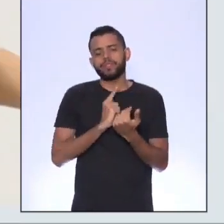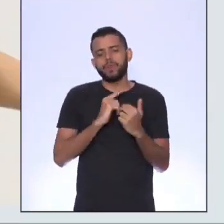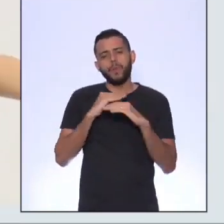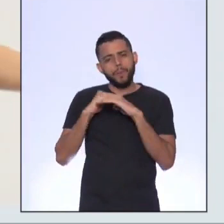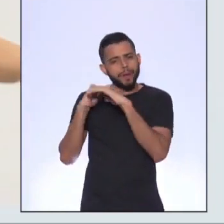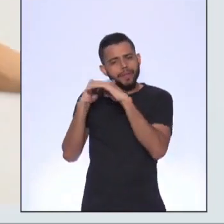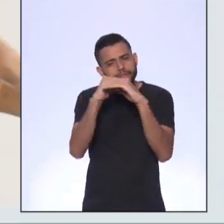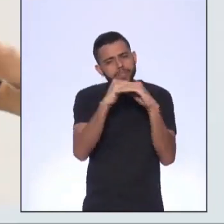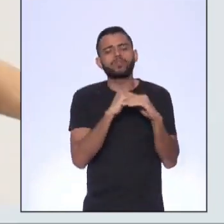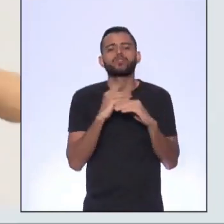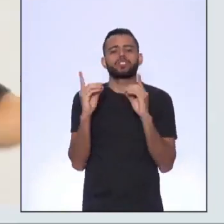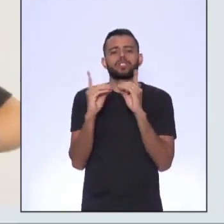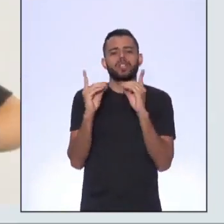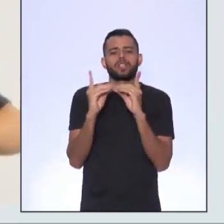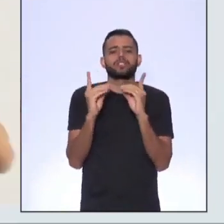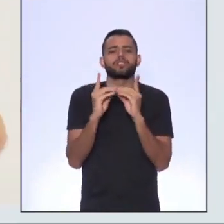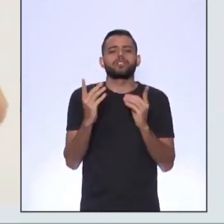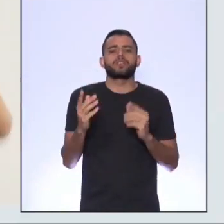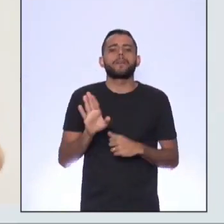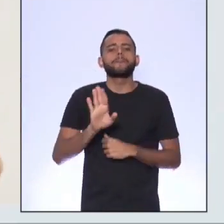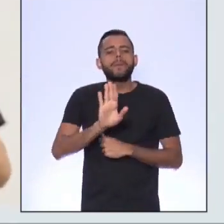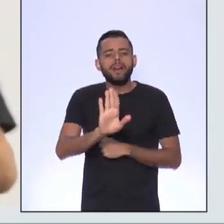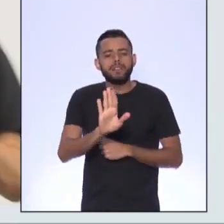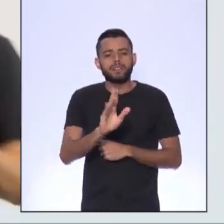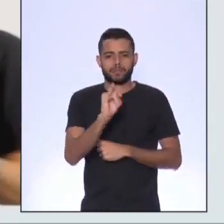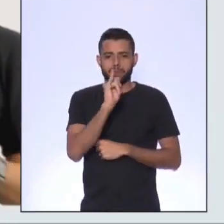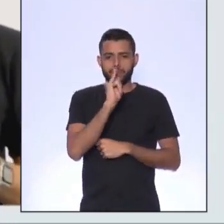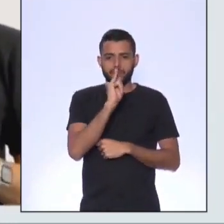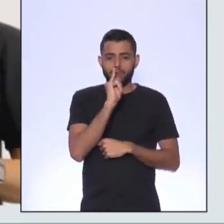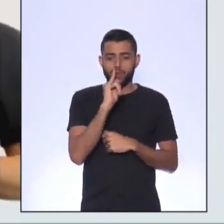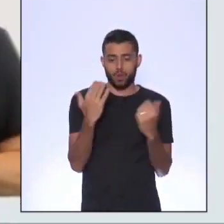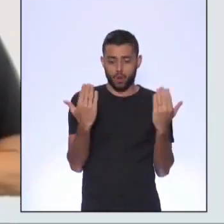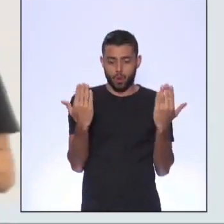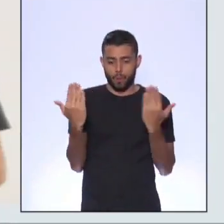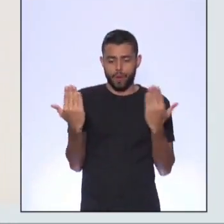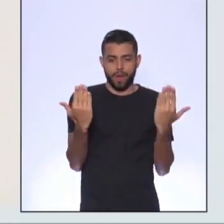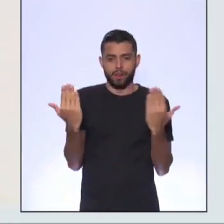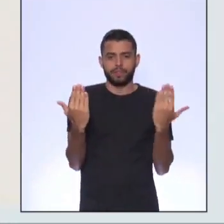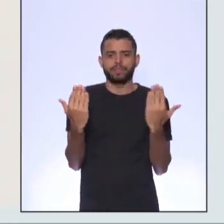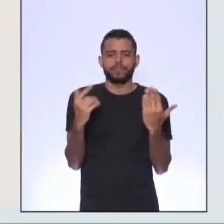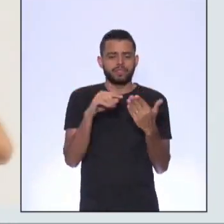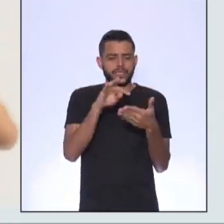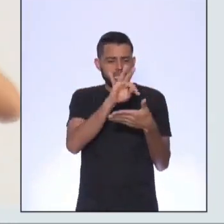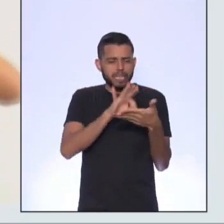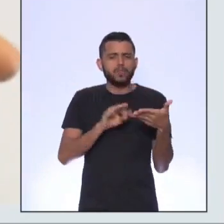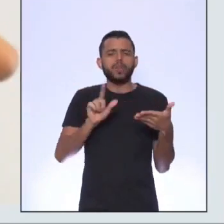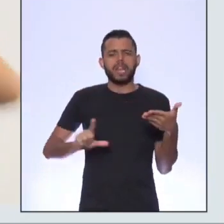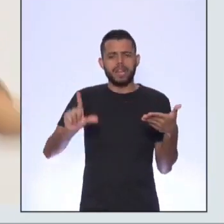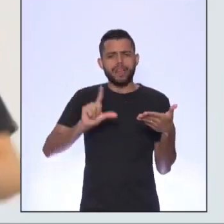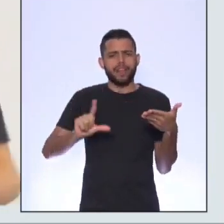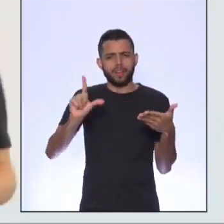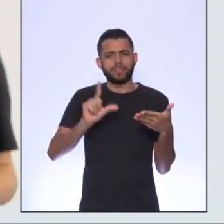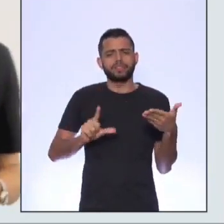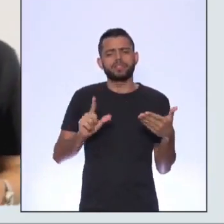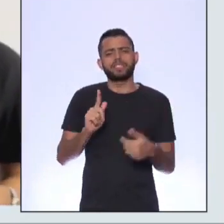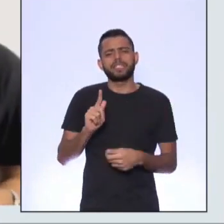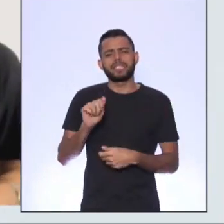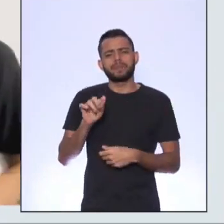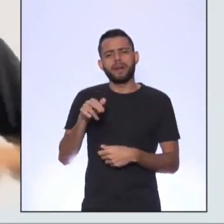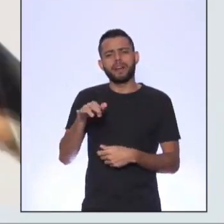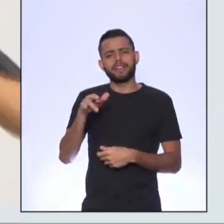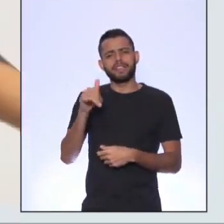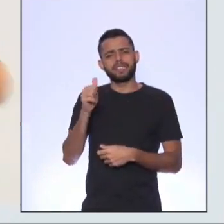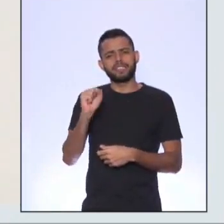linguagem didática, na linguagem científica e tal. Agora, pega e compara textos literários. Pega Guimarães Rosa, Machado